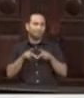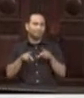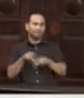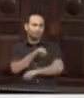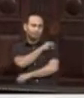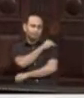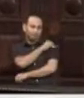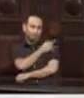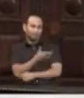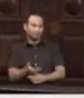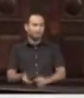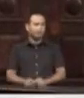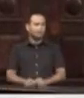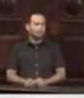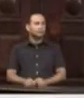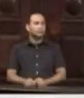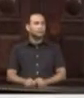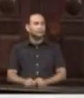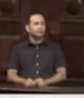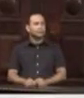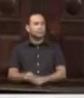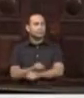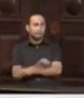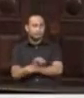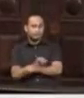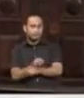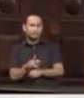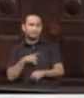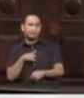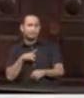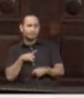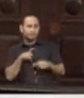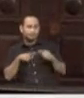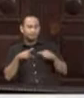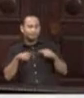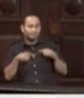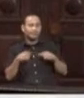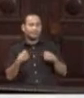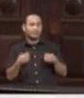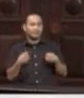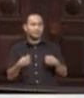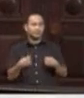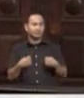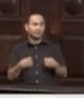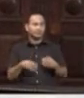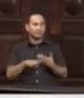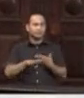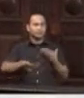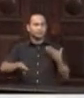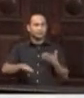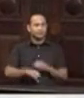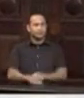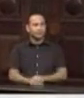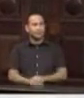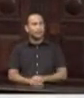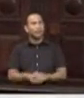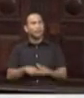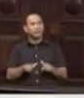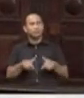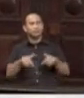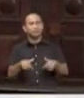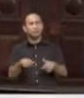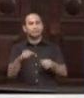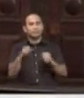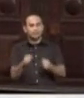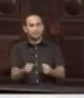concluir, com relação a esse projeto, para haver diálogo, tem que tirar essa situação que permite que